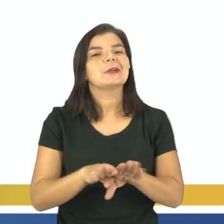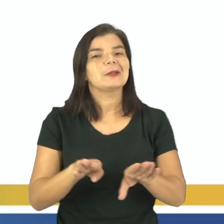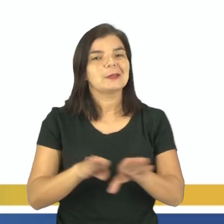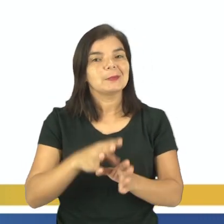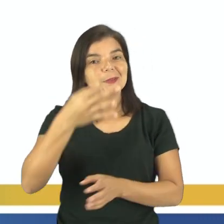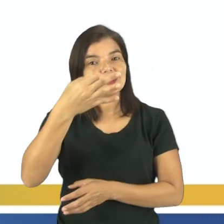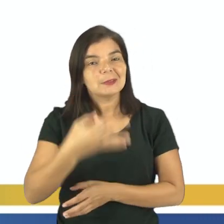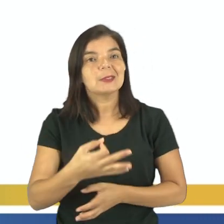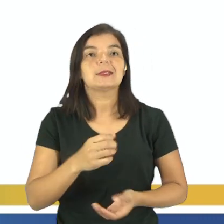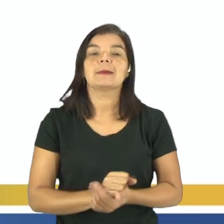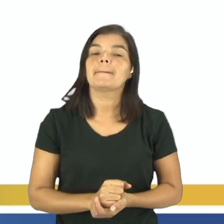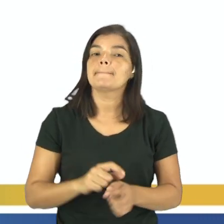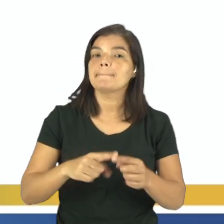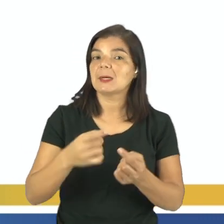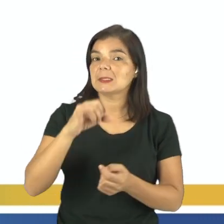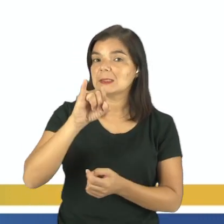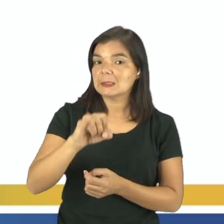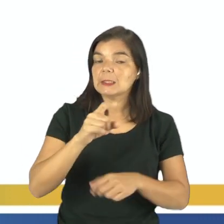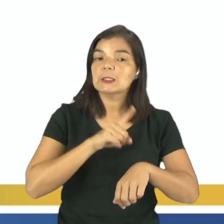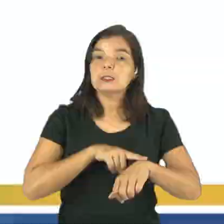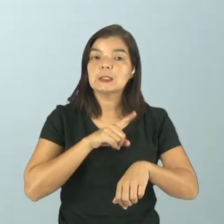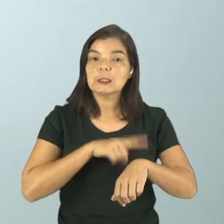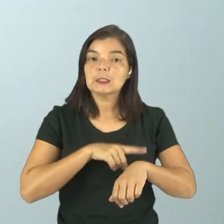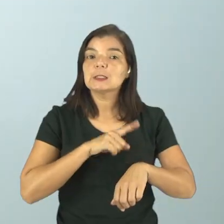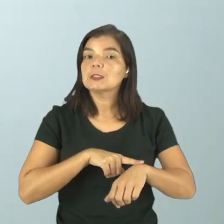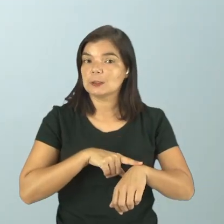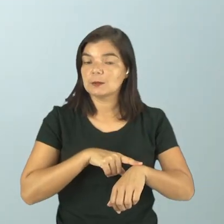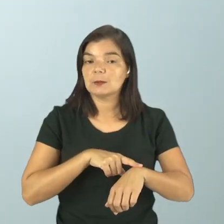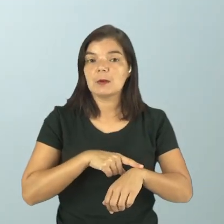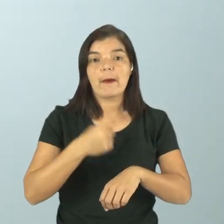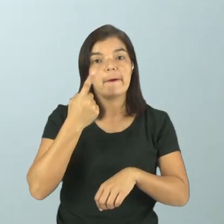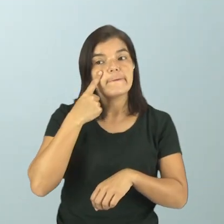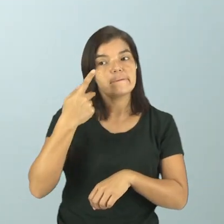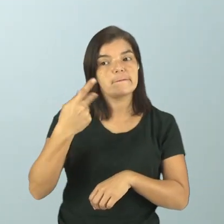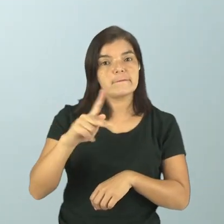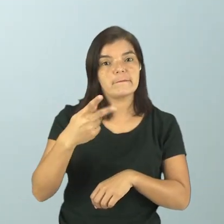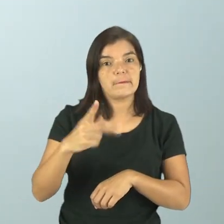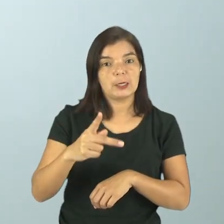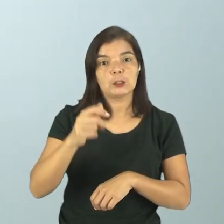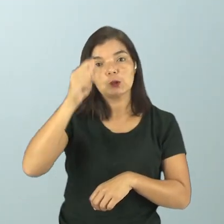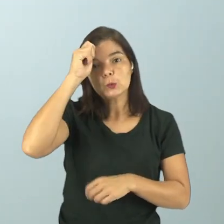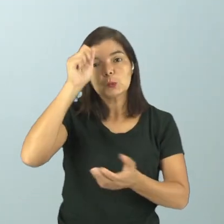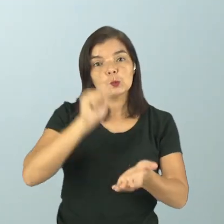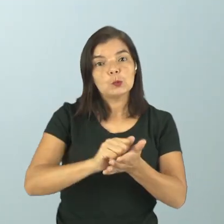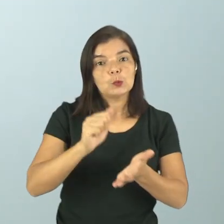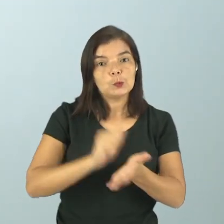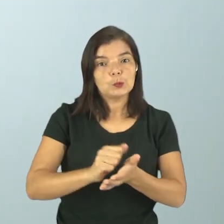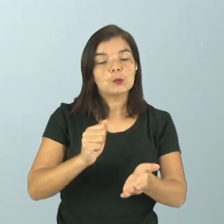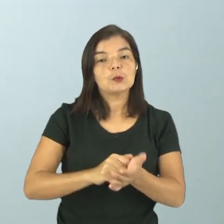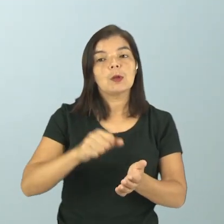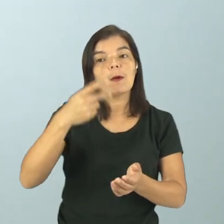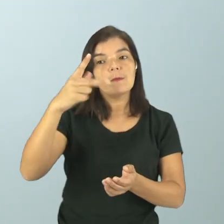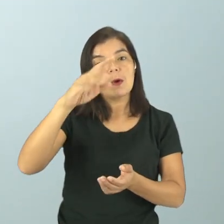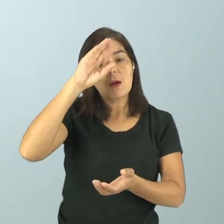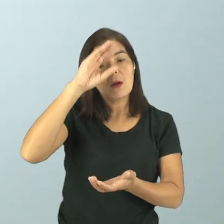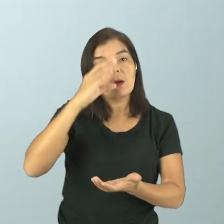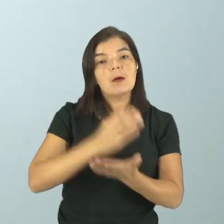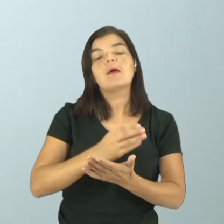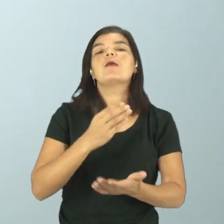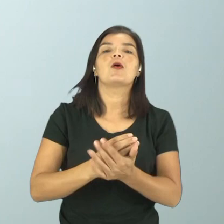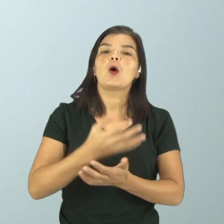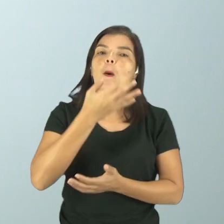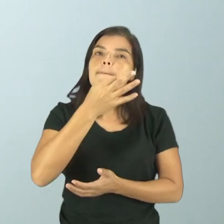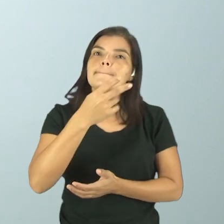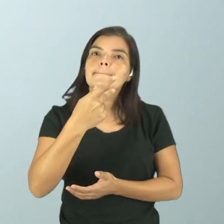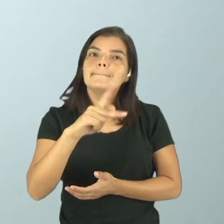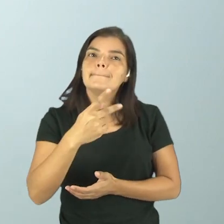marcaria corretamente. Se ele diz que é um momento na visão dele, é algo que ele acredita, é a